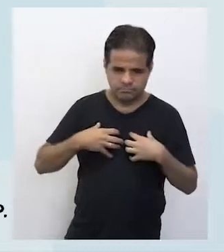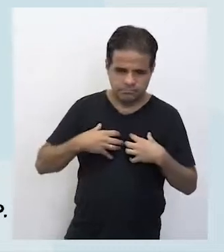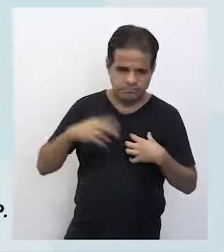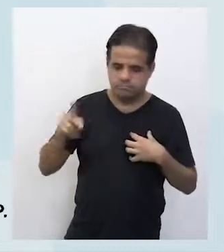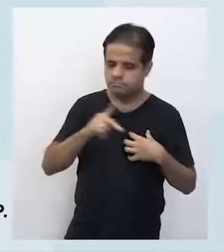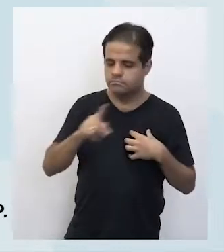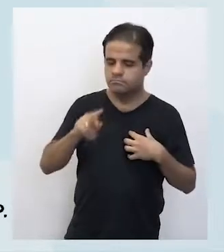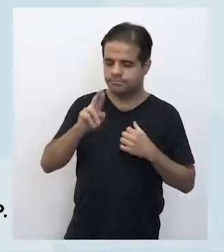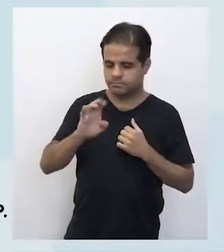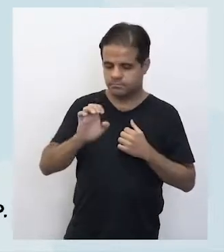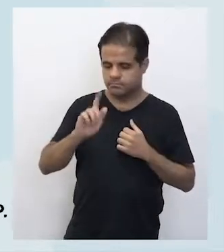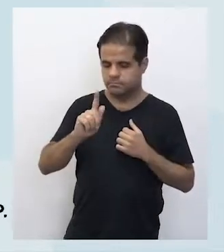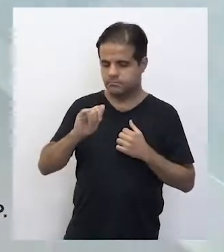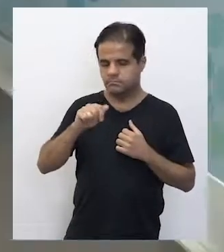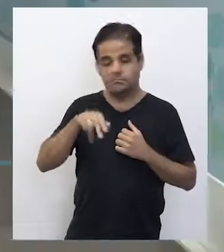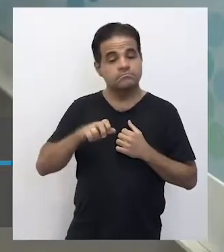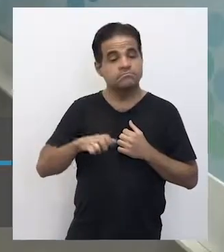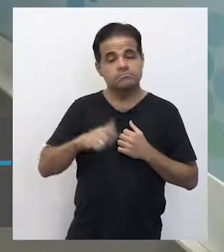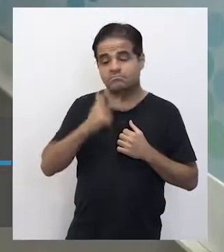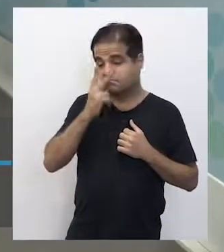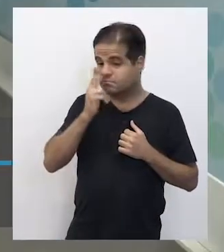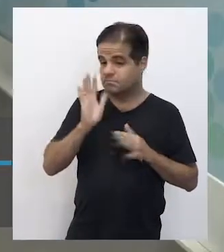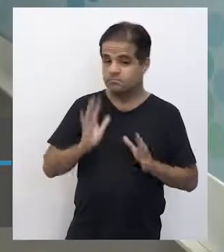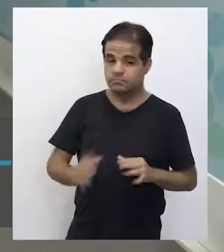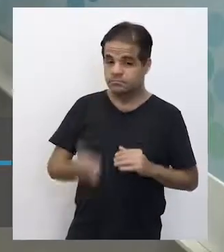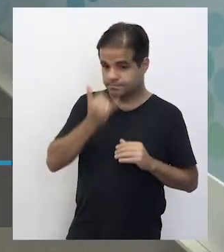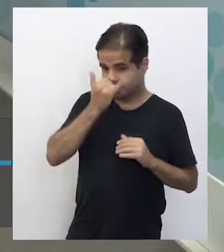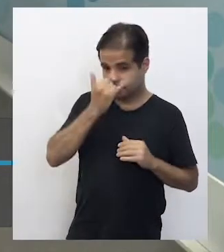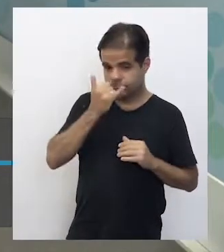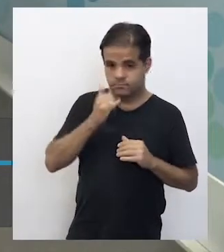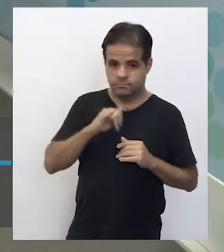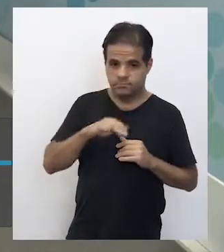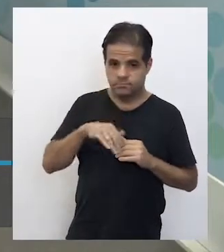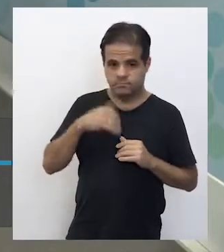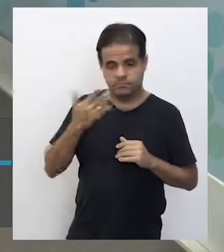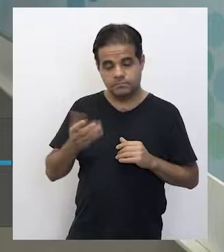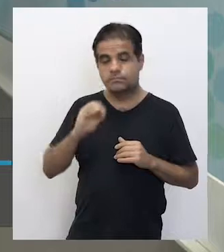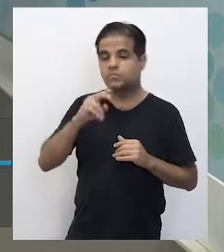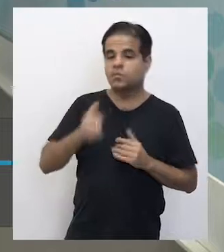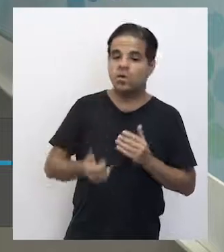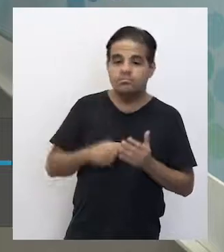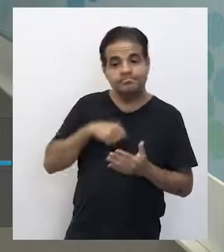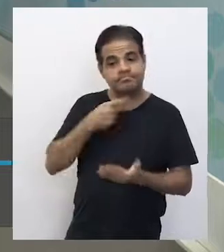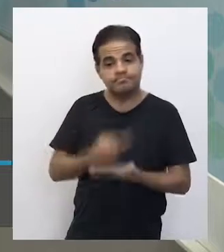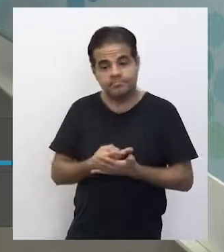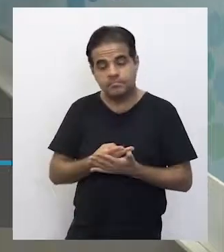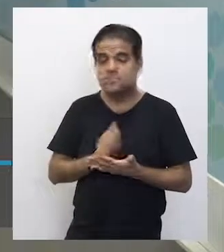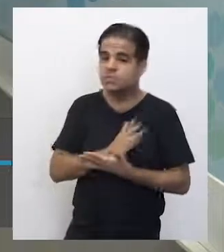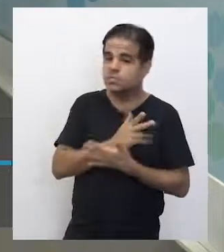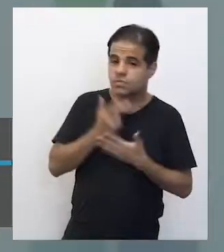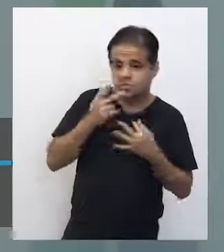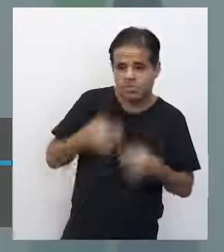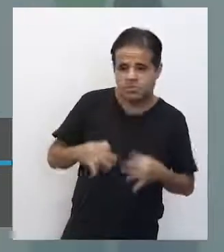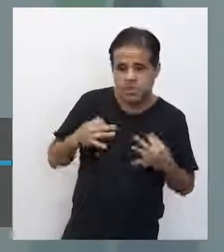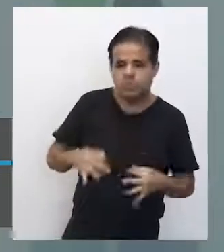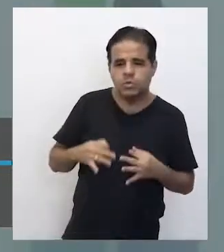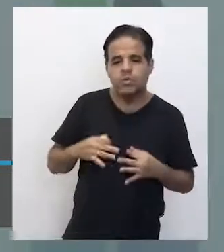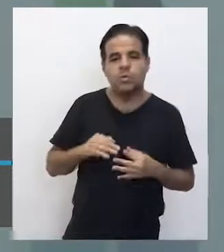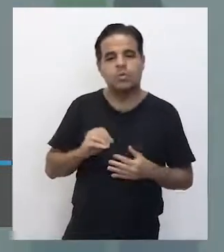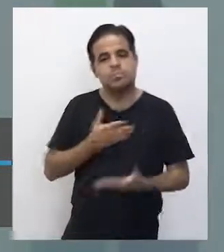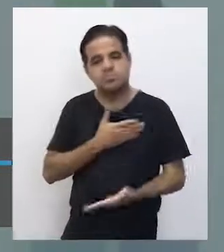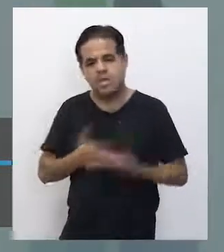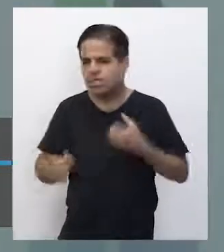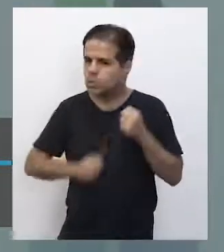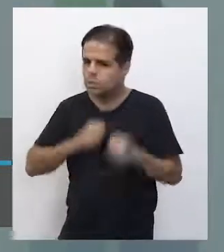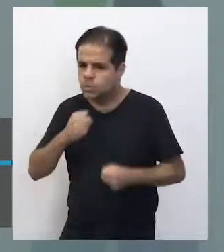ProRegiane falaram que acho que ele se decepcionou ou ele caiu. Então. Tem gente aqui falando que se machucou, perdeu a corrida,